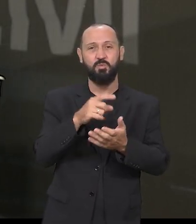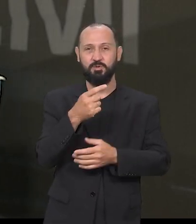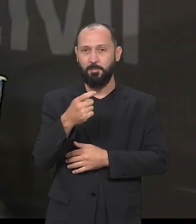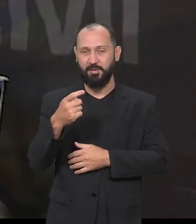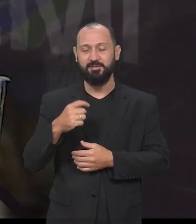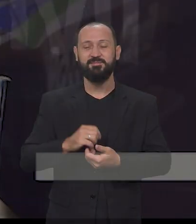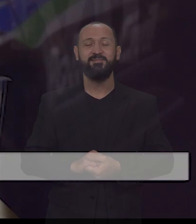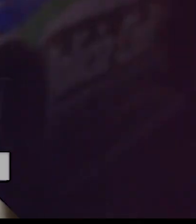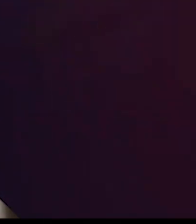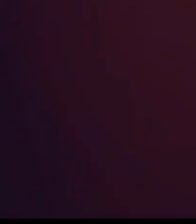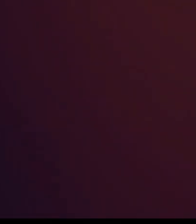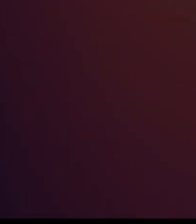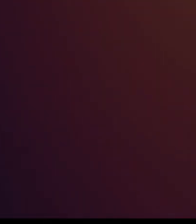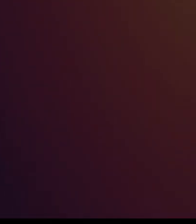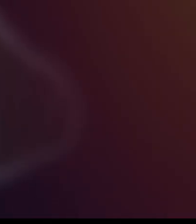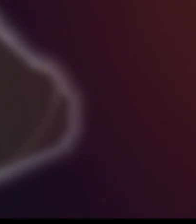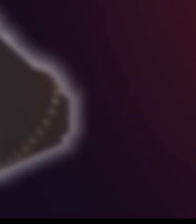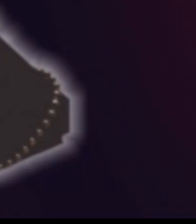de Balística.